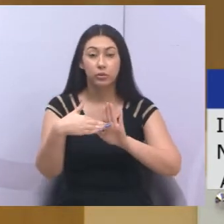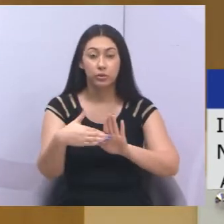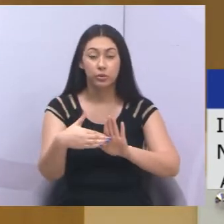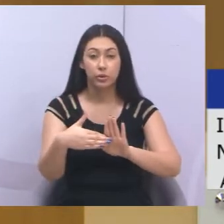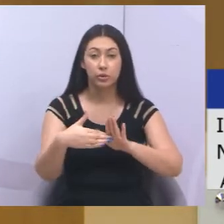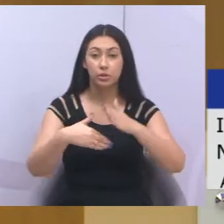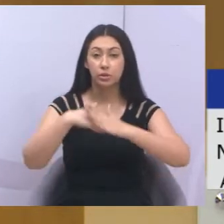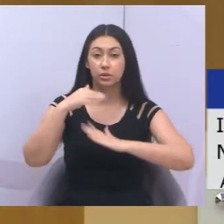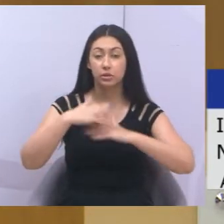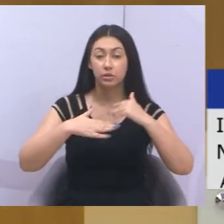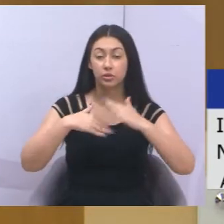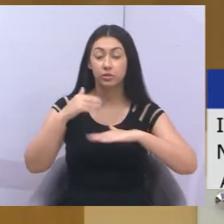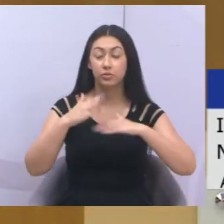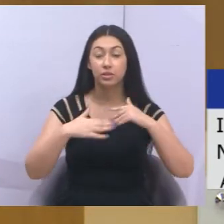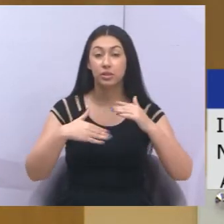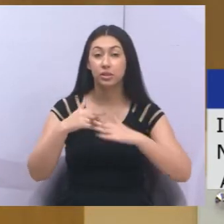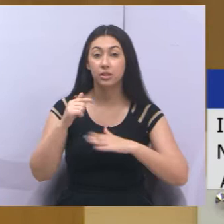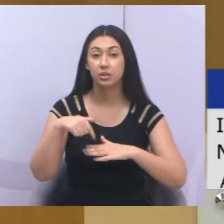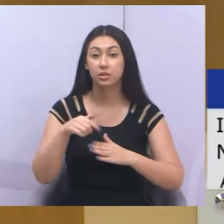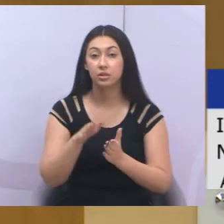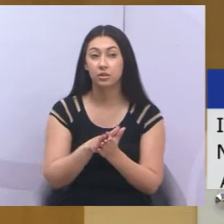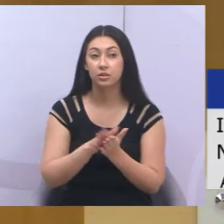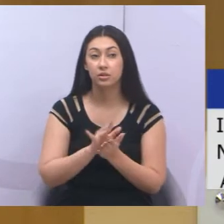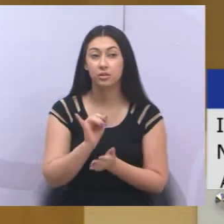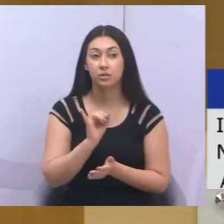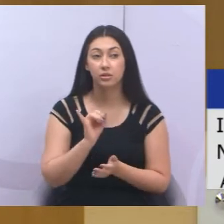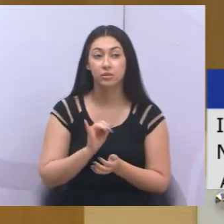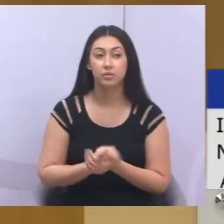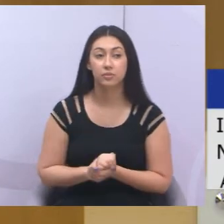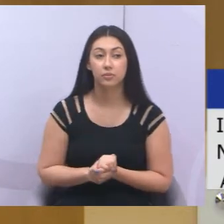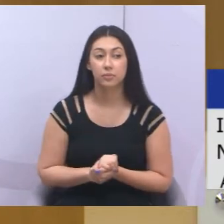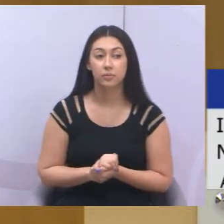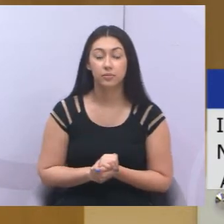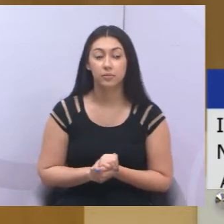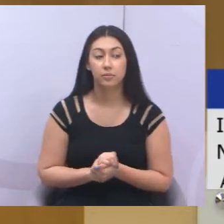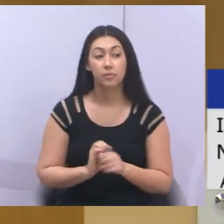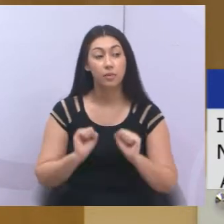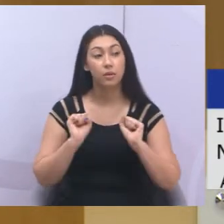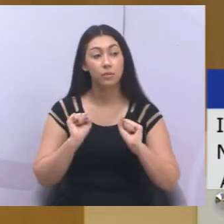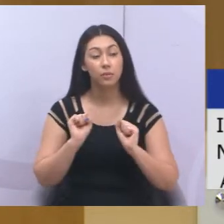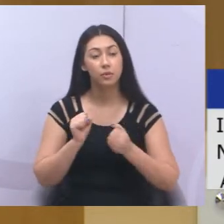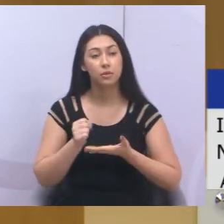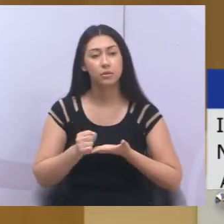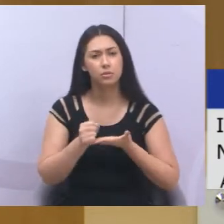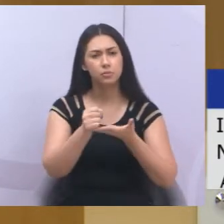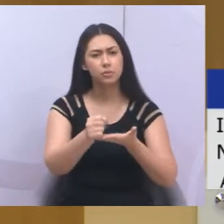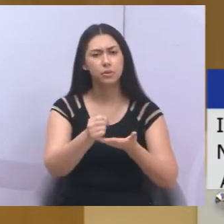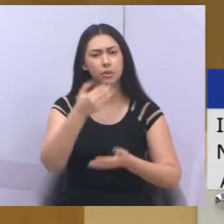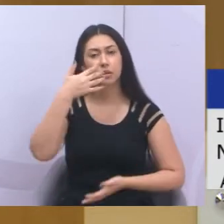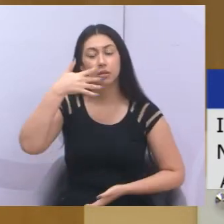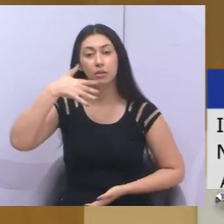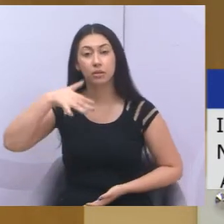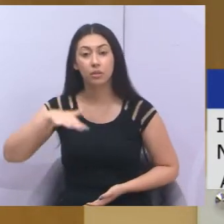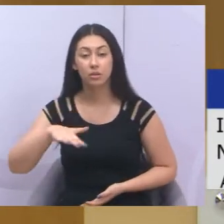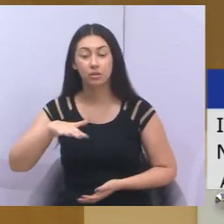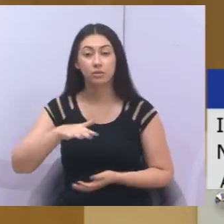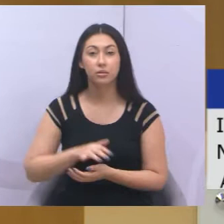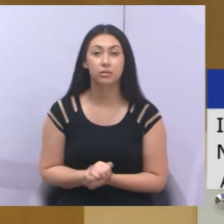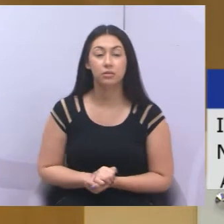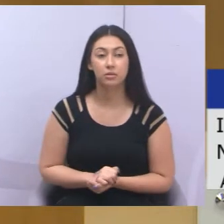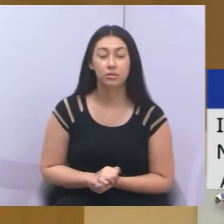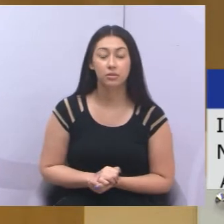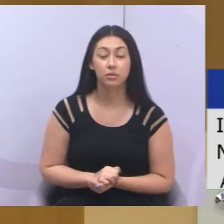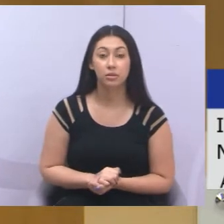as atividades da nossa cidade, para poder incentivar essas crianças,